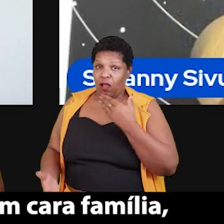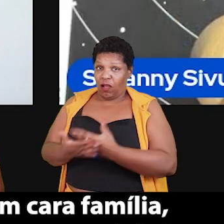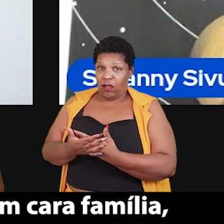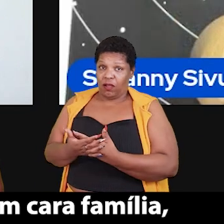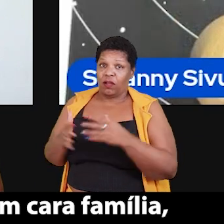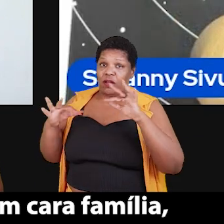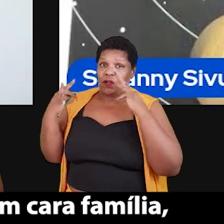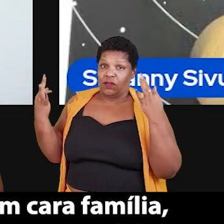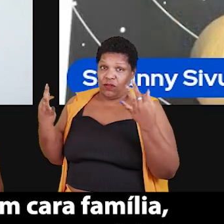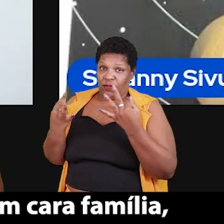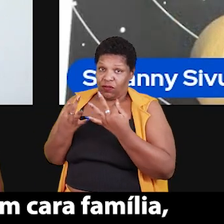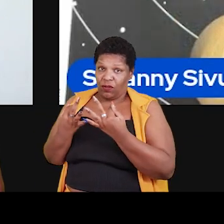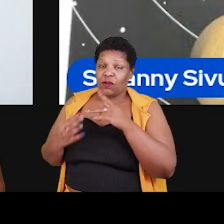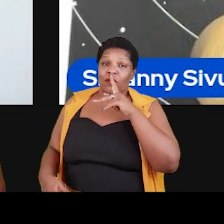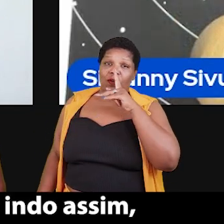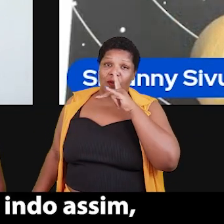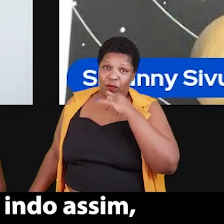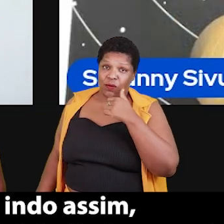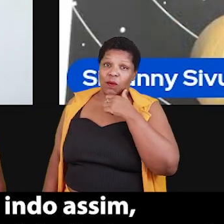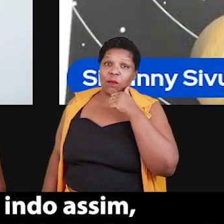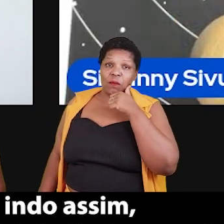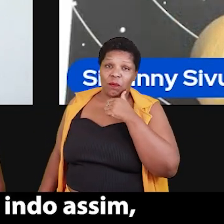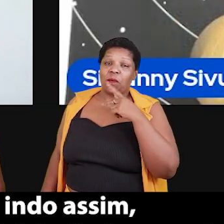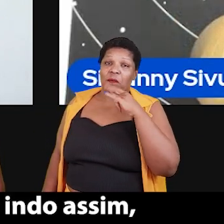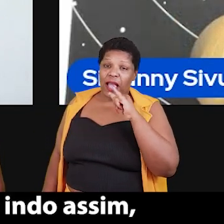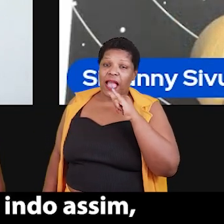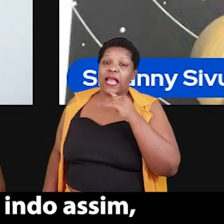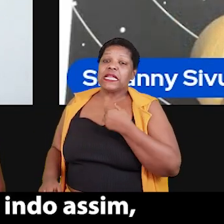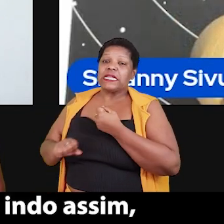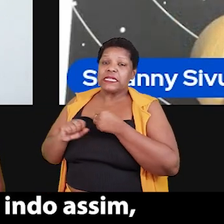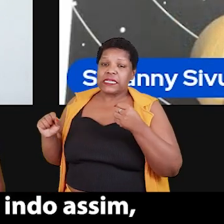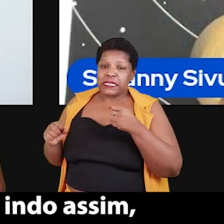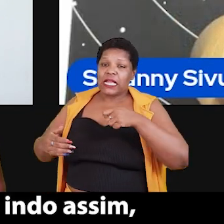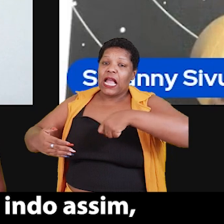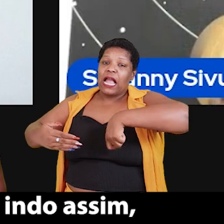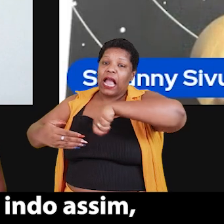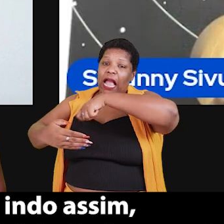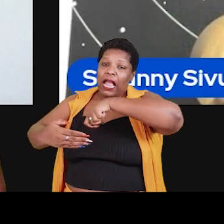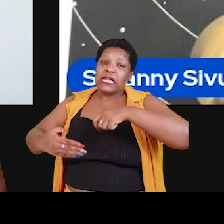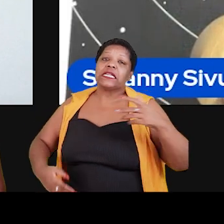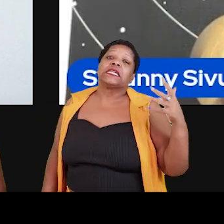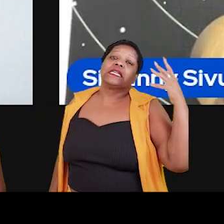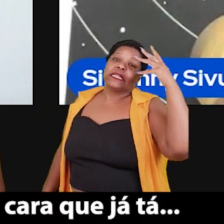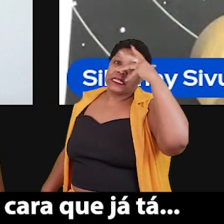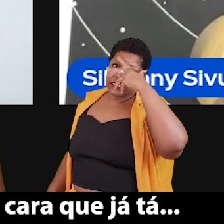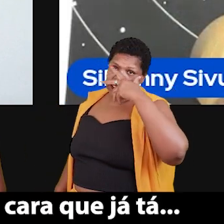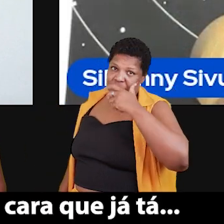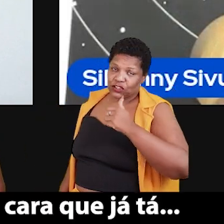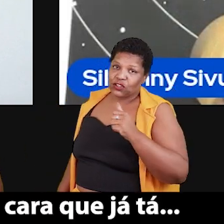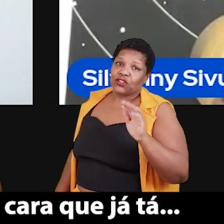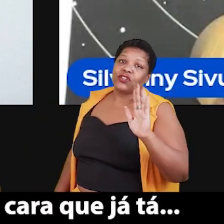cara família, um paizão, e tá indo, sim, leva o caldeirão lindamente. Já